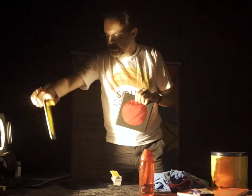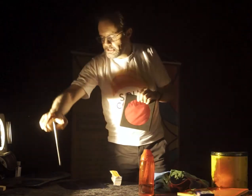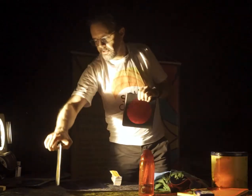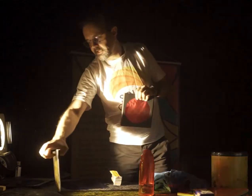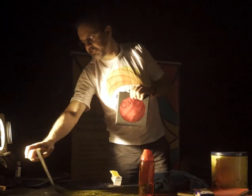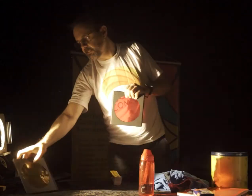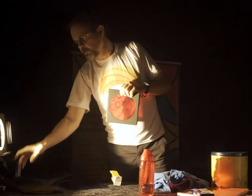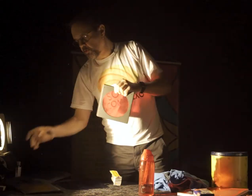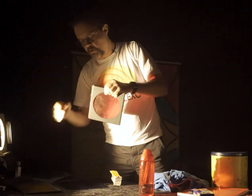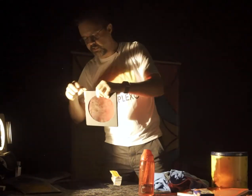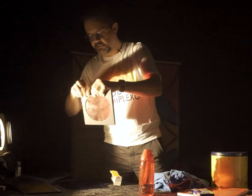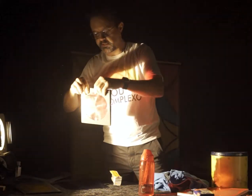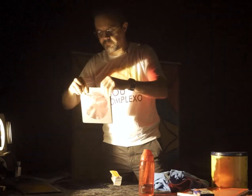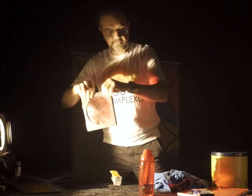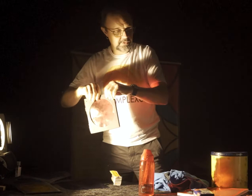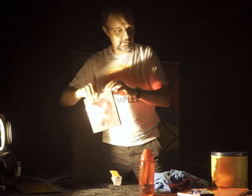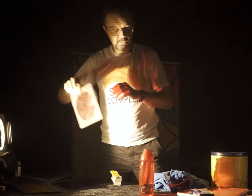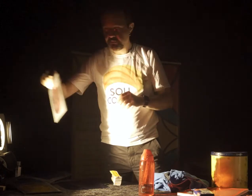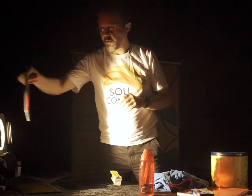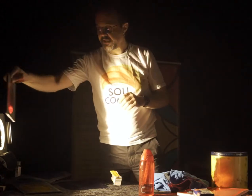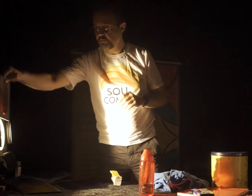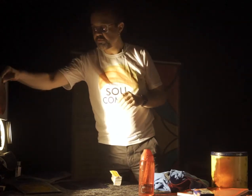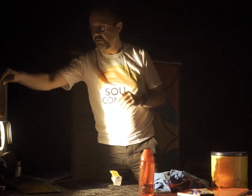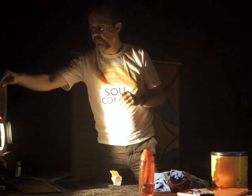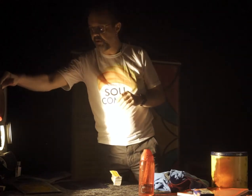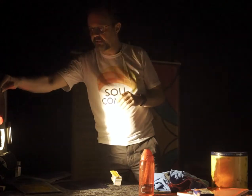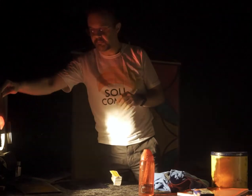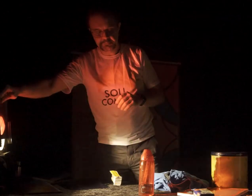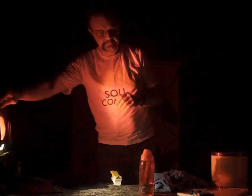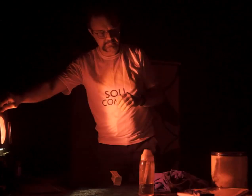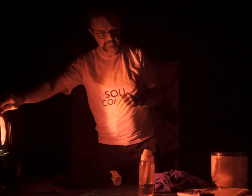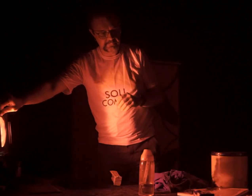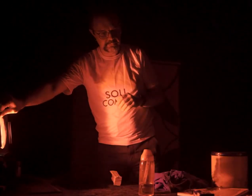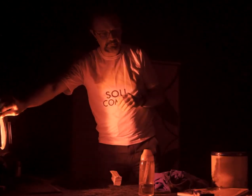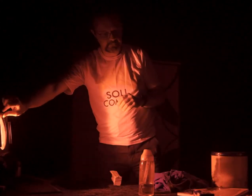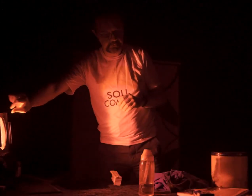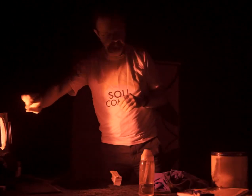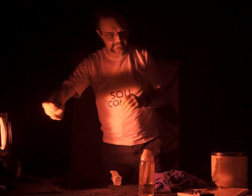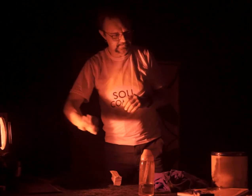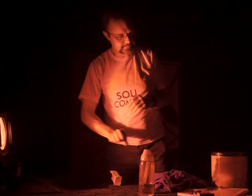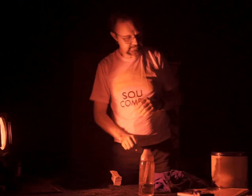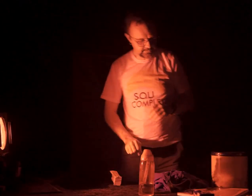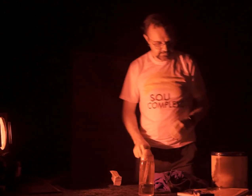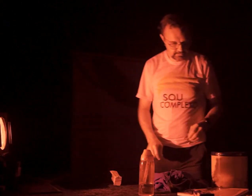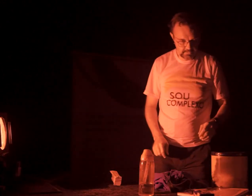também outras cores. E vamos ver como é que tudo se comporta.